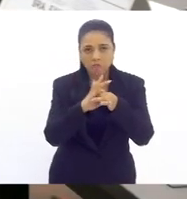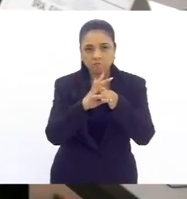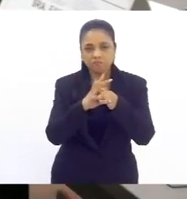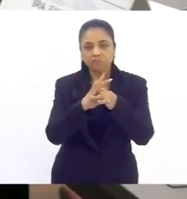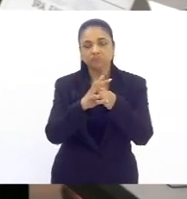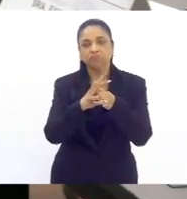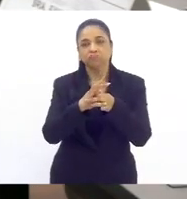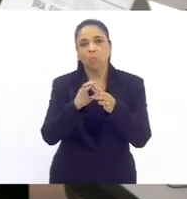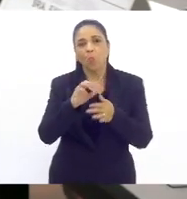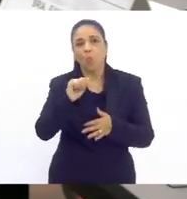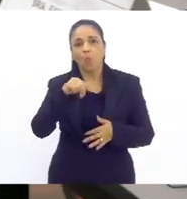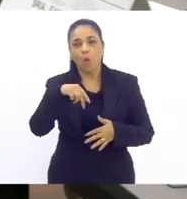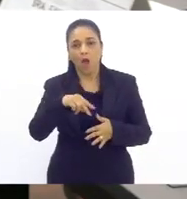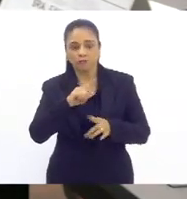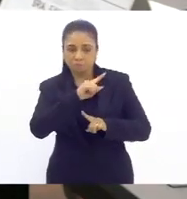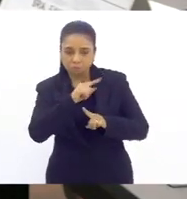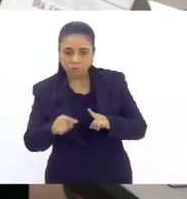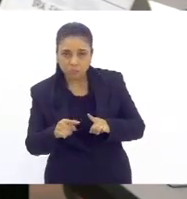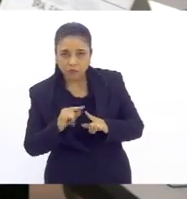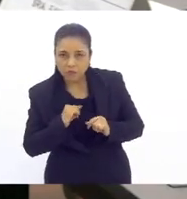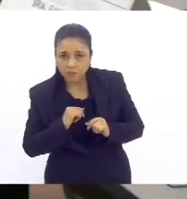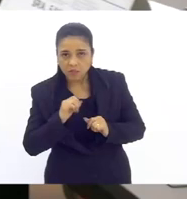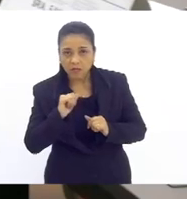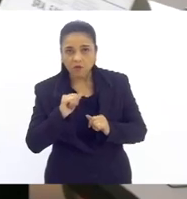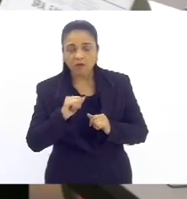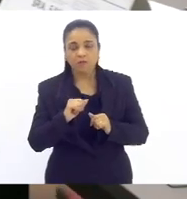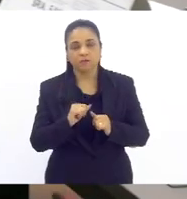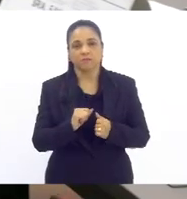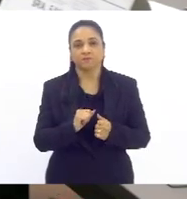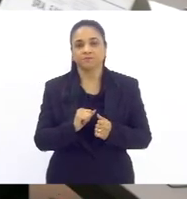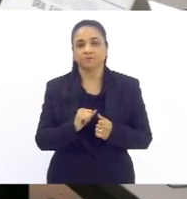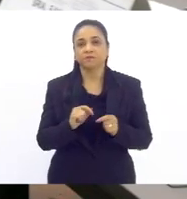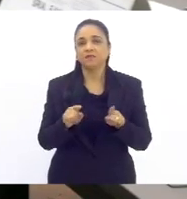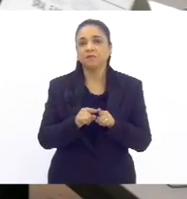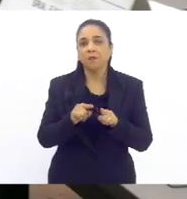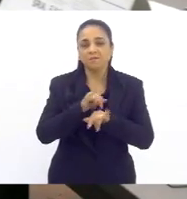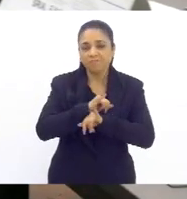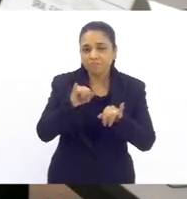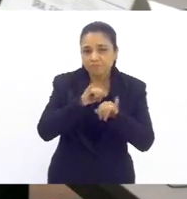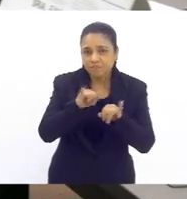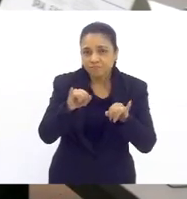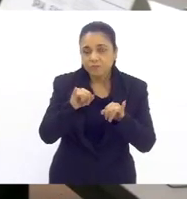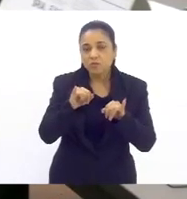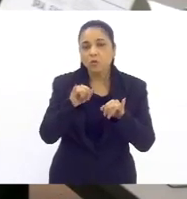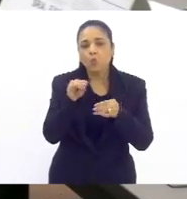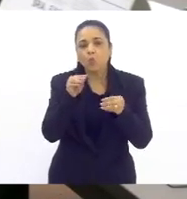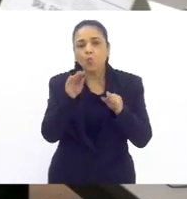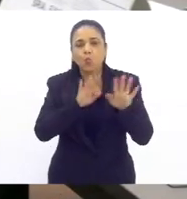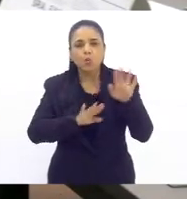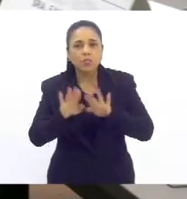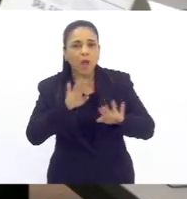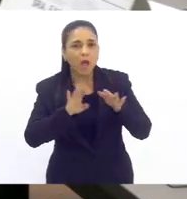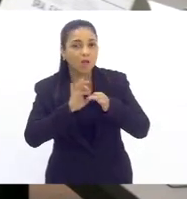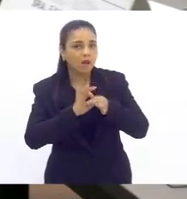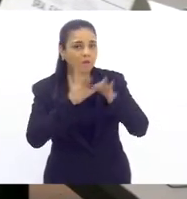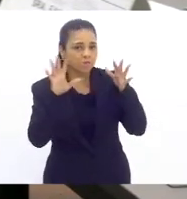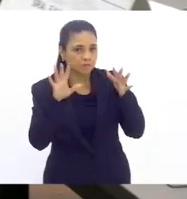anti proibicionismo né E falar sobre o cuidado em liberdade